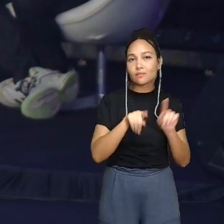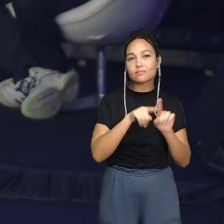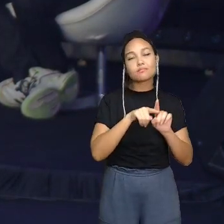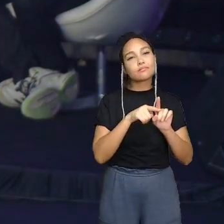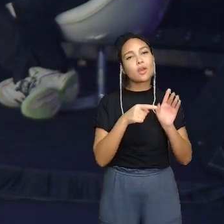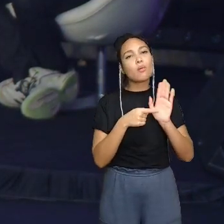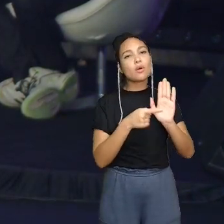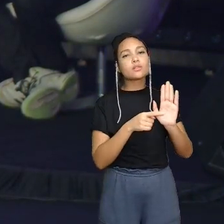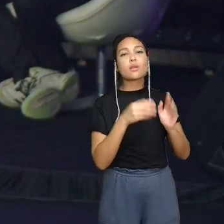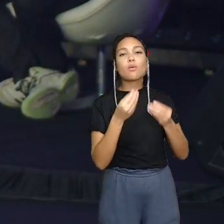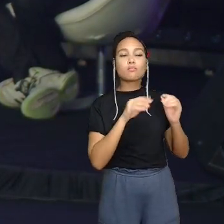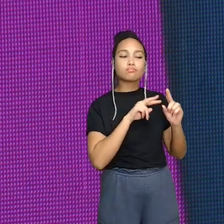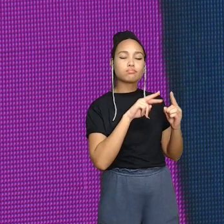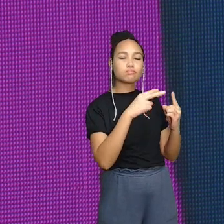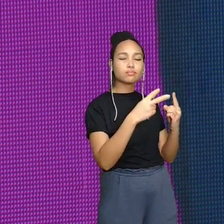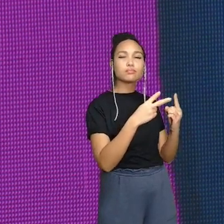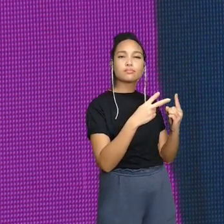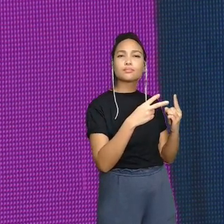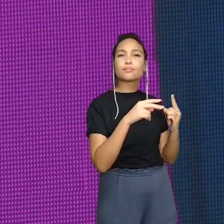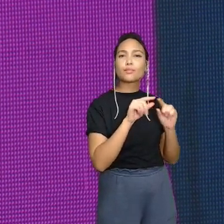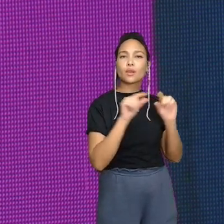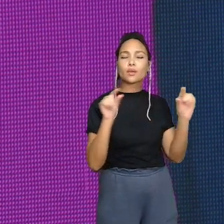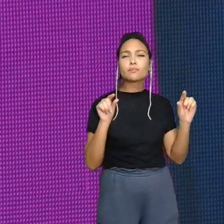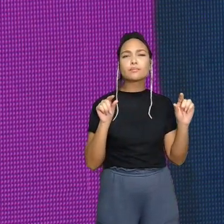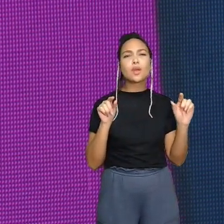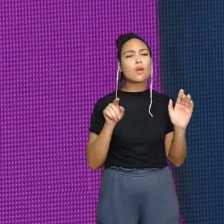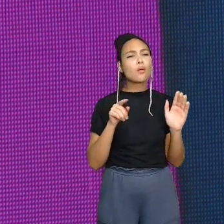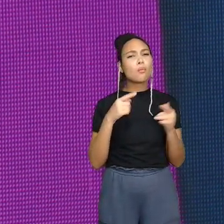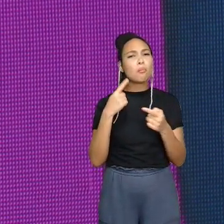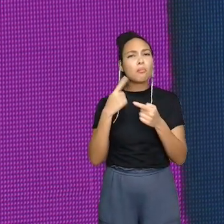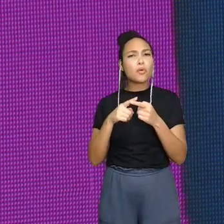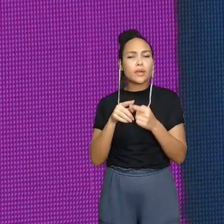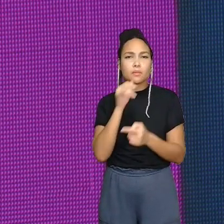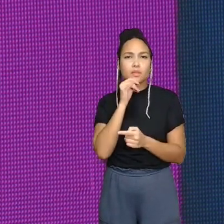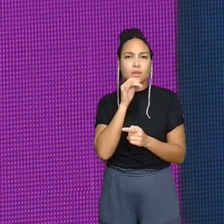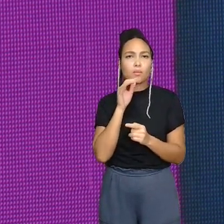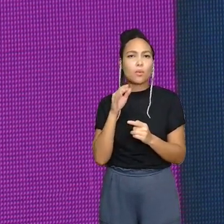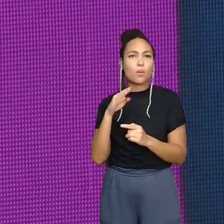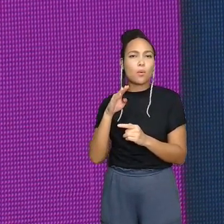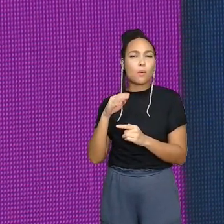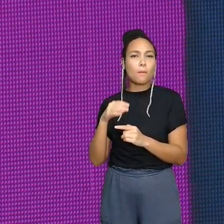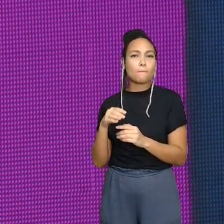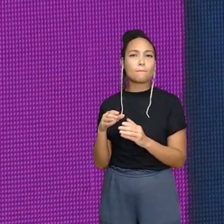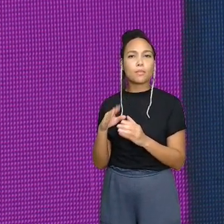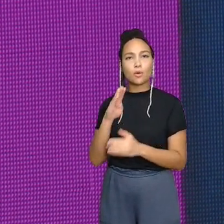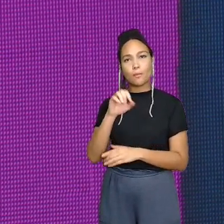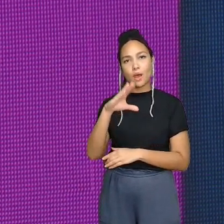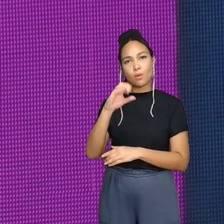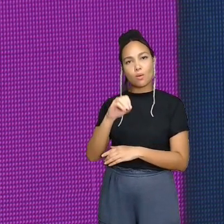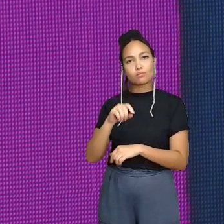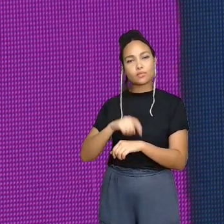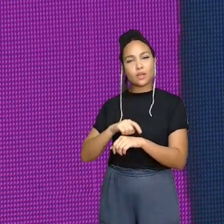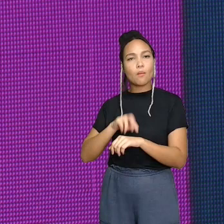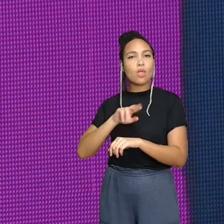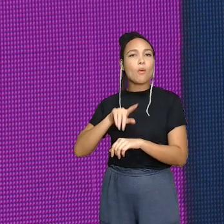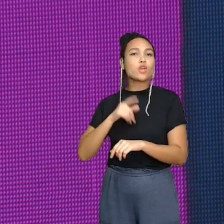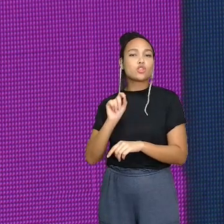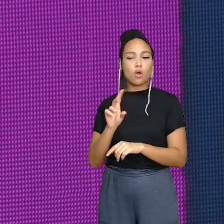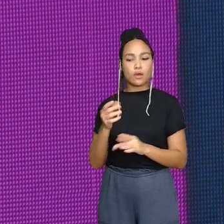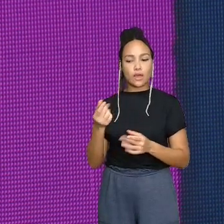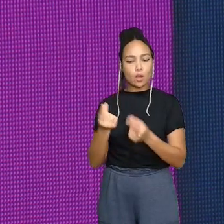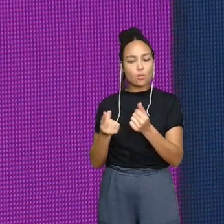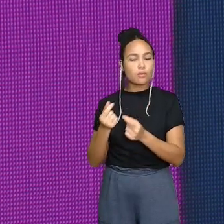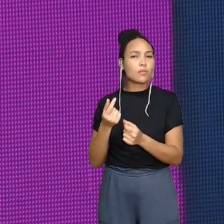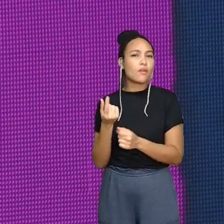perspectiva de por que o banco de tempo, por exemplo, não é apenas uma economia financeira?